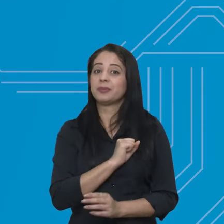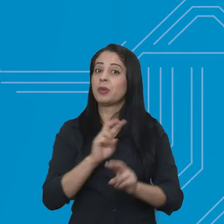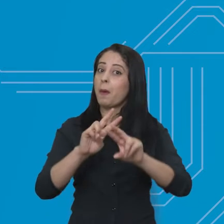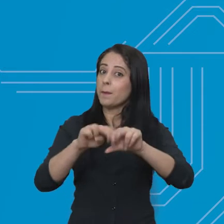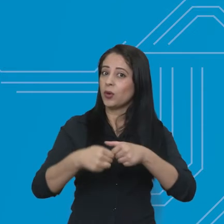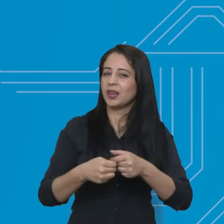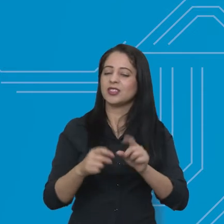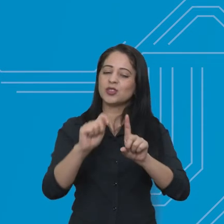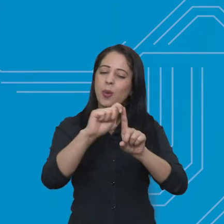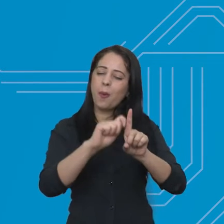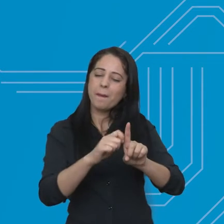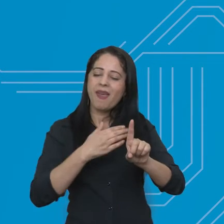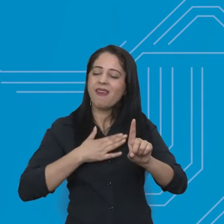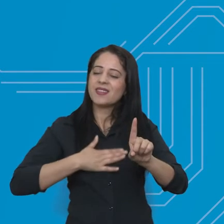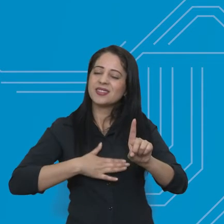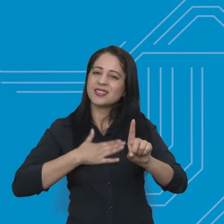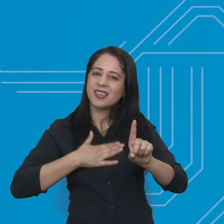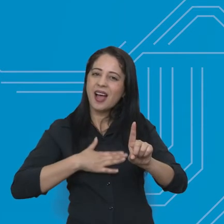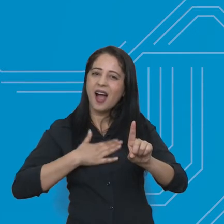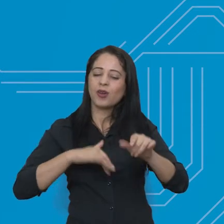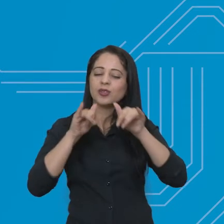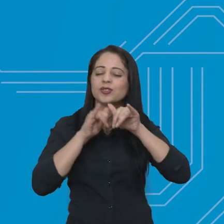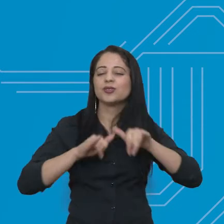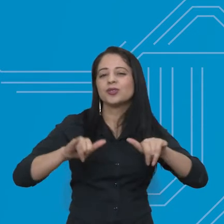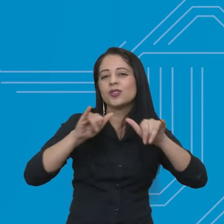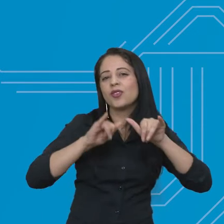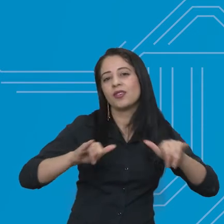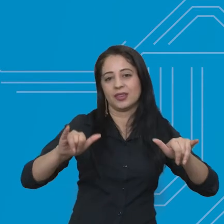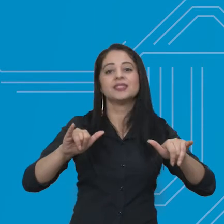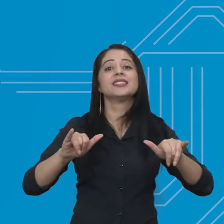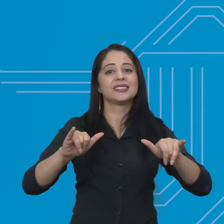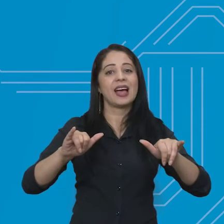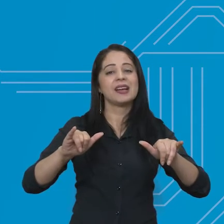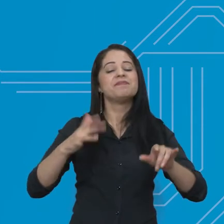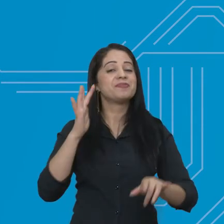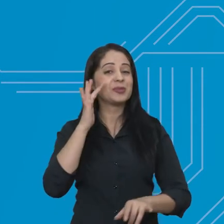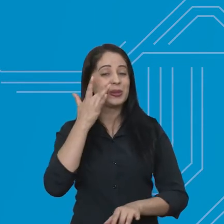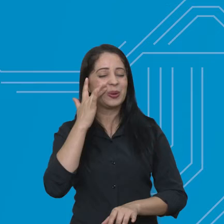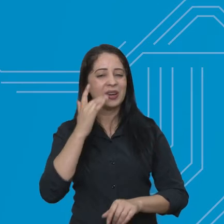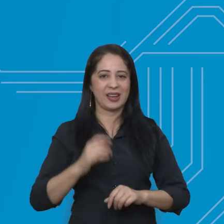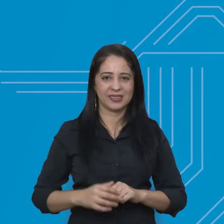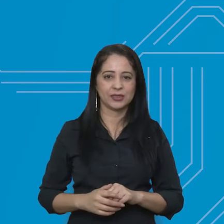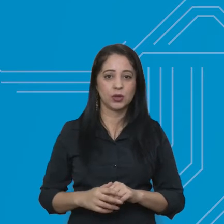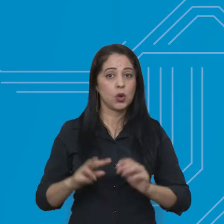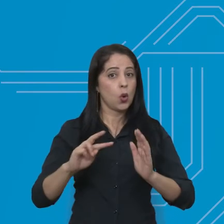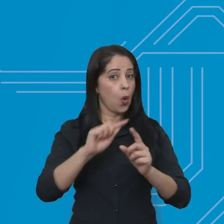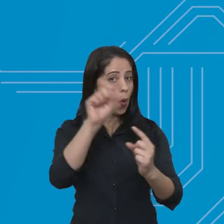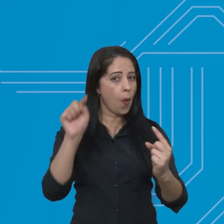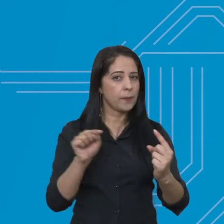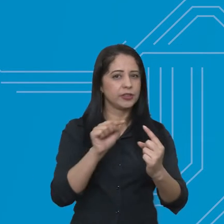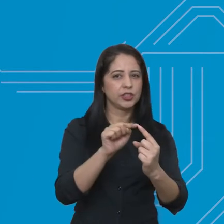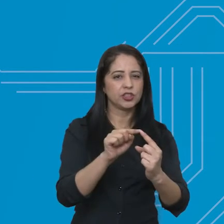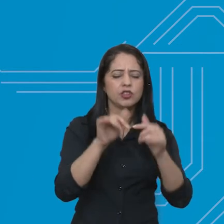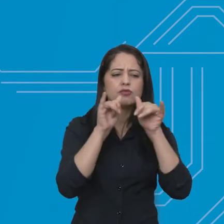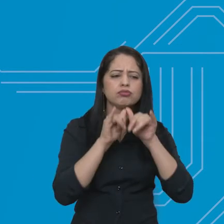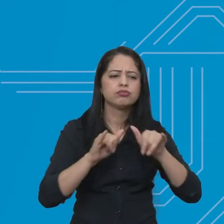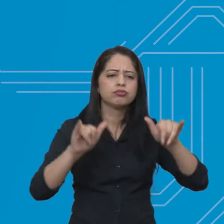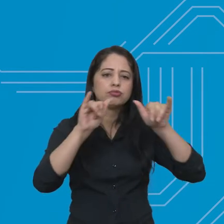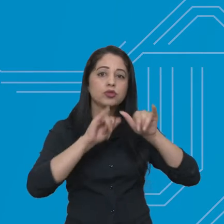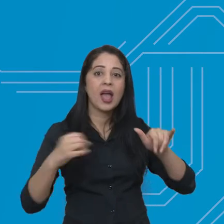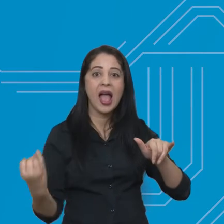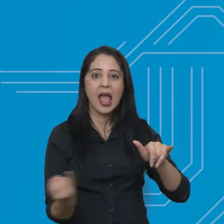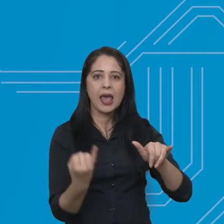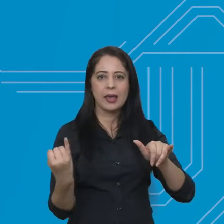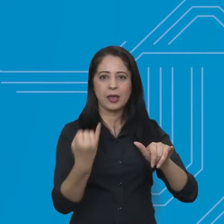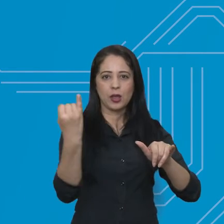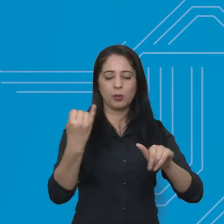existe um mês com uma cor especial só para enfatizar o valor desse ato? Estamos falando do Agosto Dourado, que tem como objetivo falar